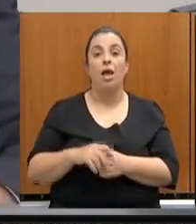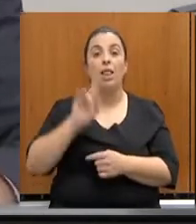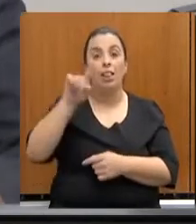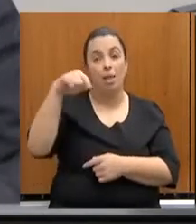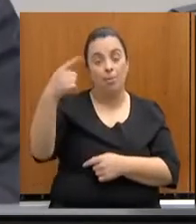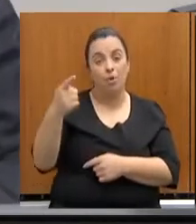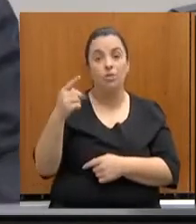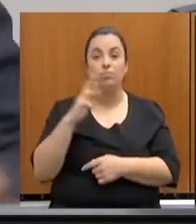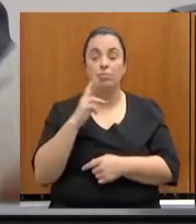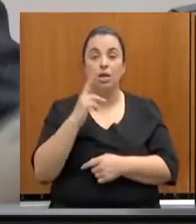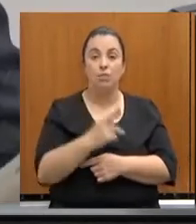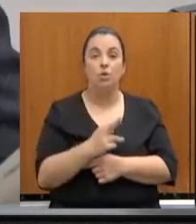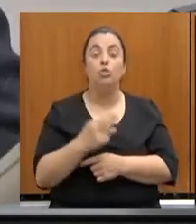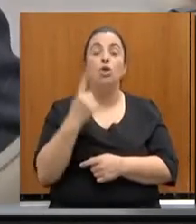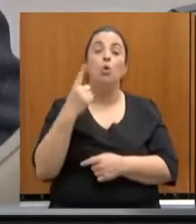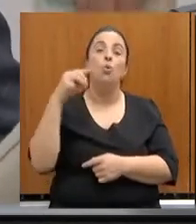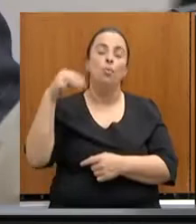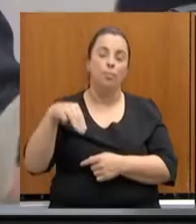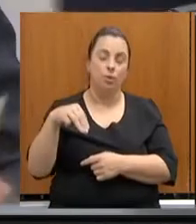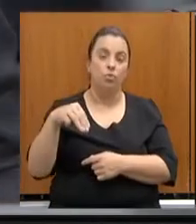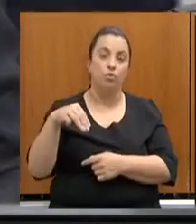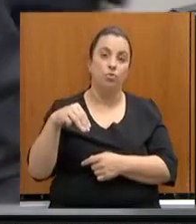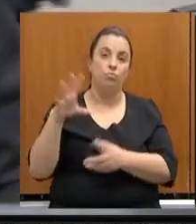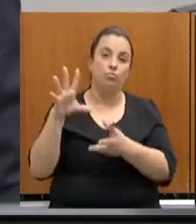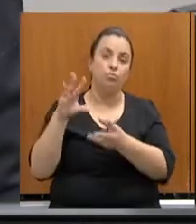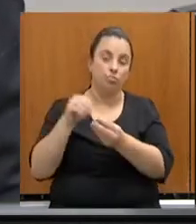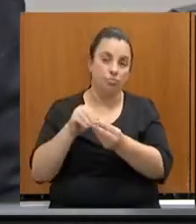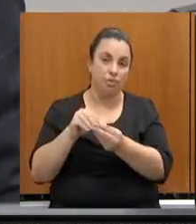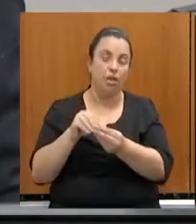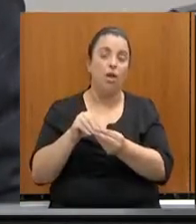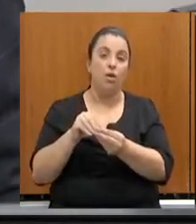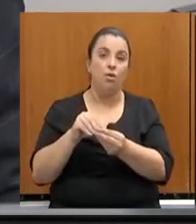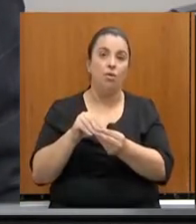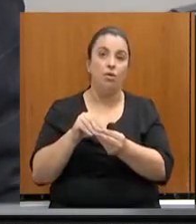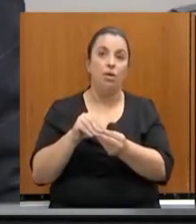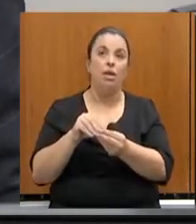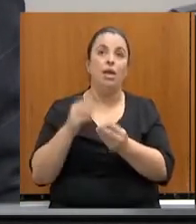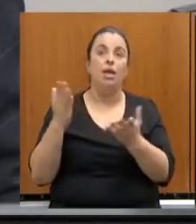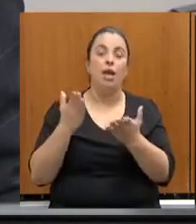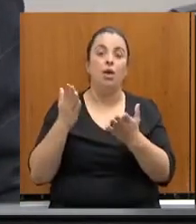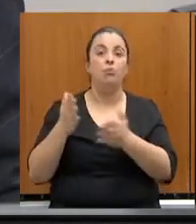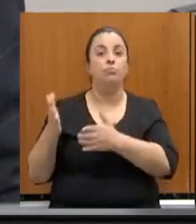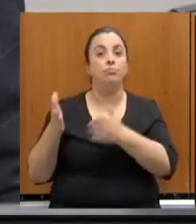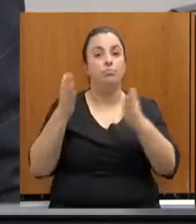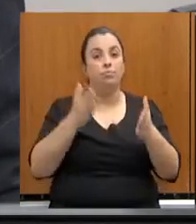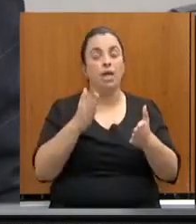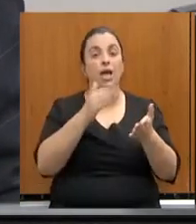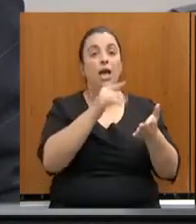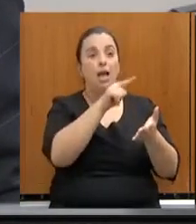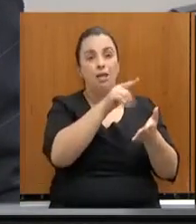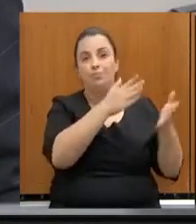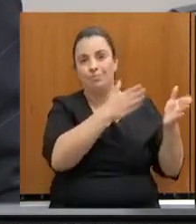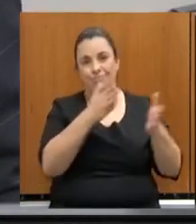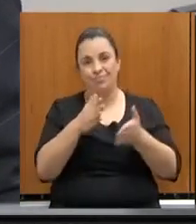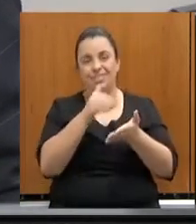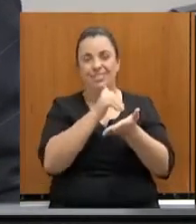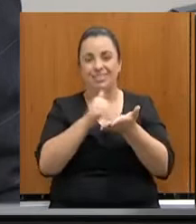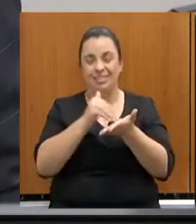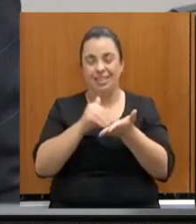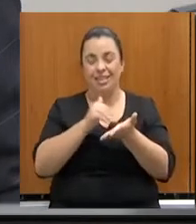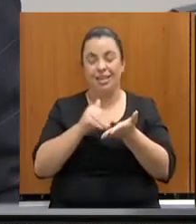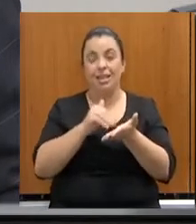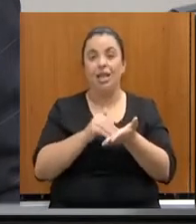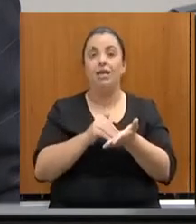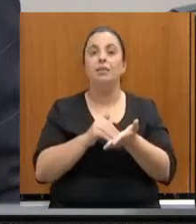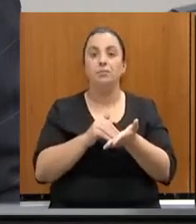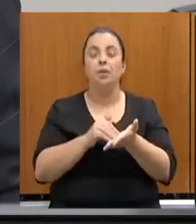sua as suas considerações finais é e passo a palavra que a secretária para fazer as considerações sobre